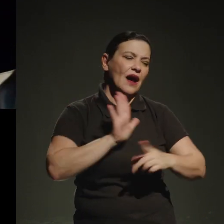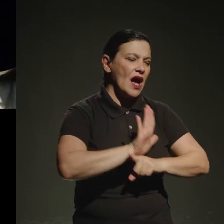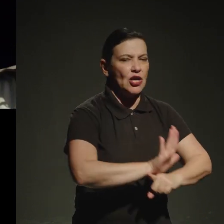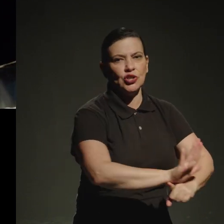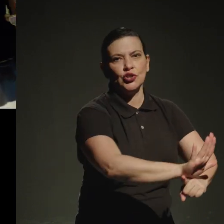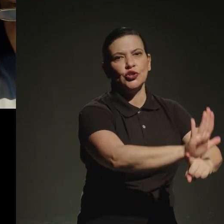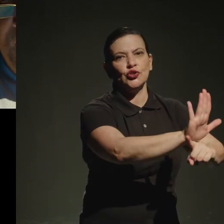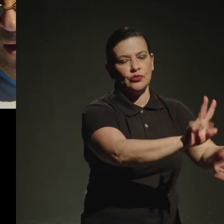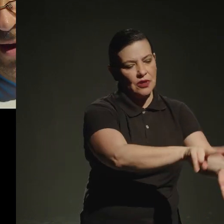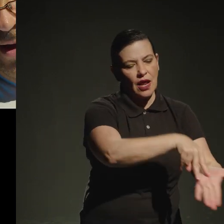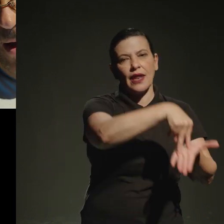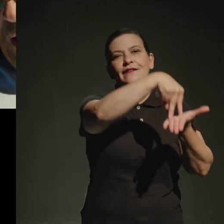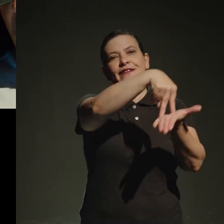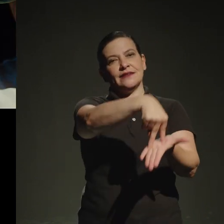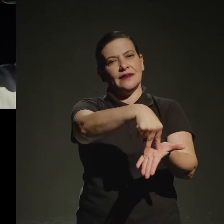lasanha.